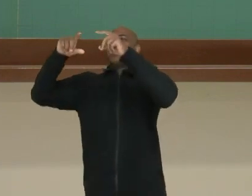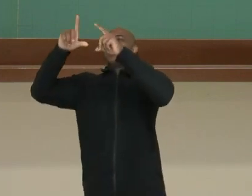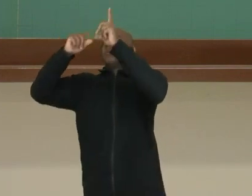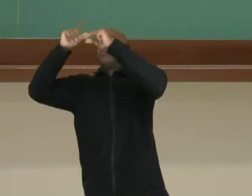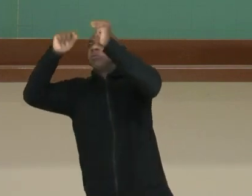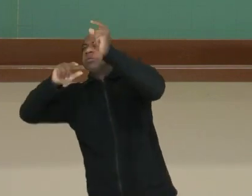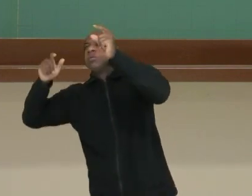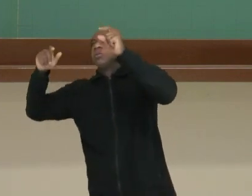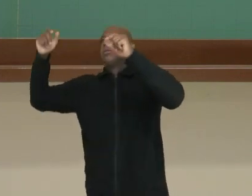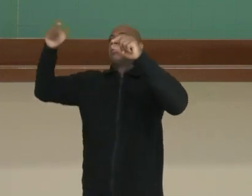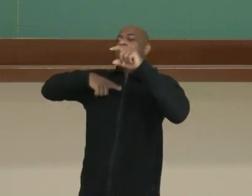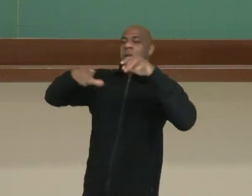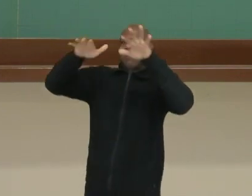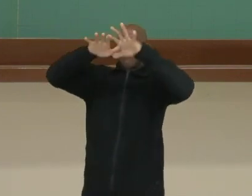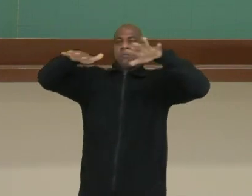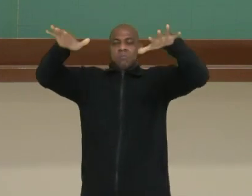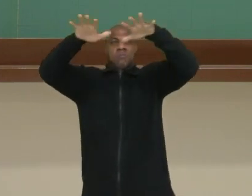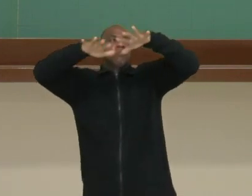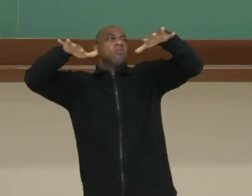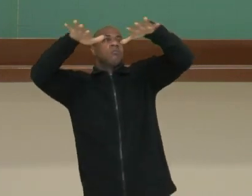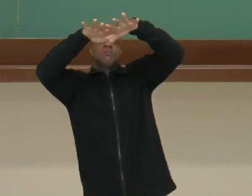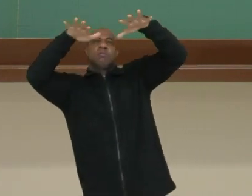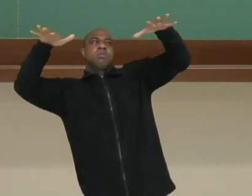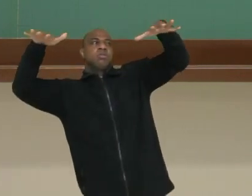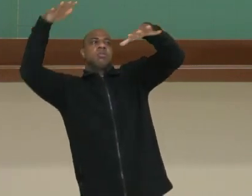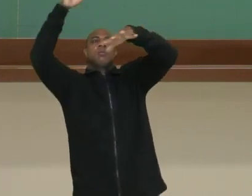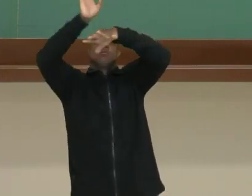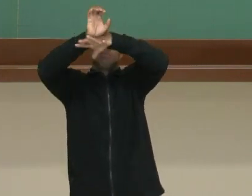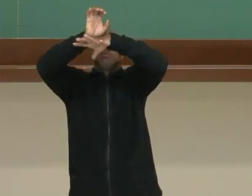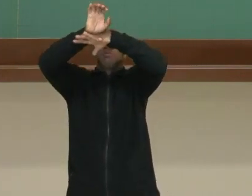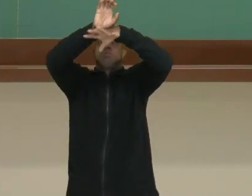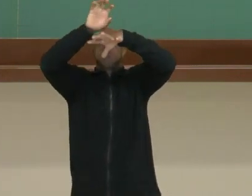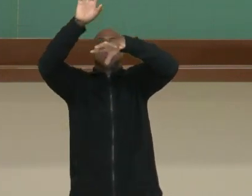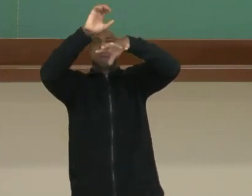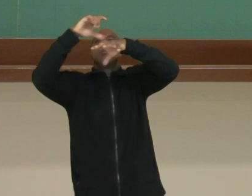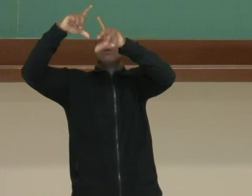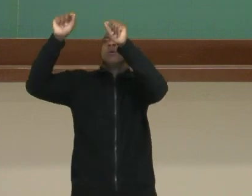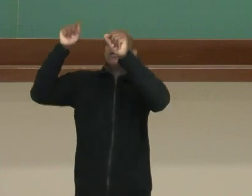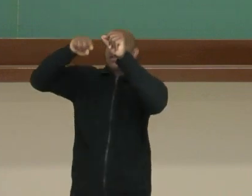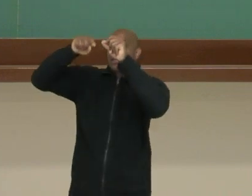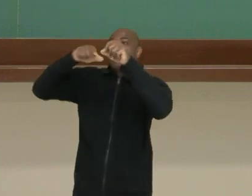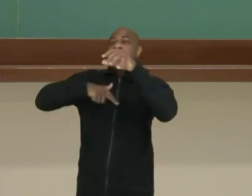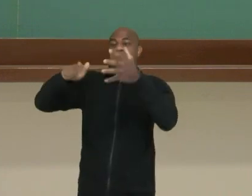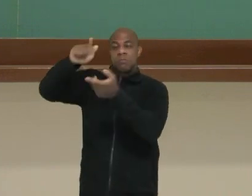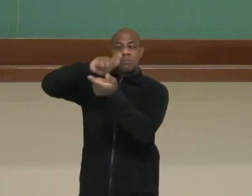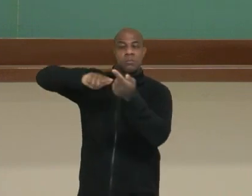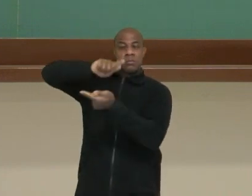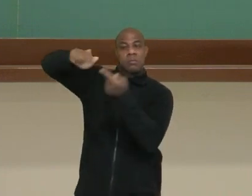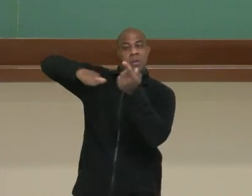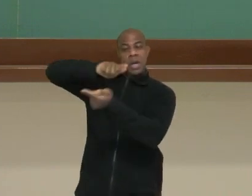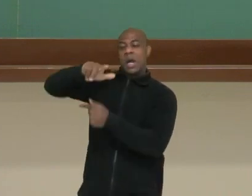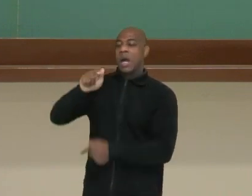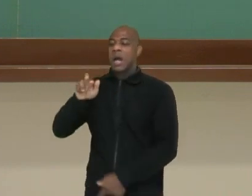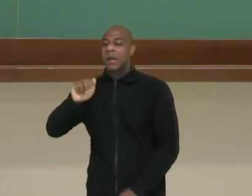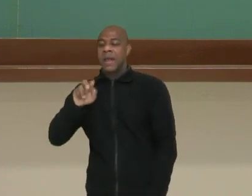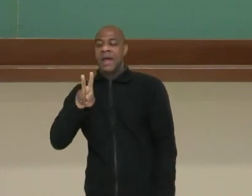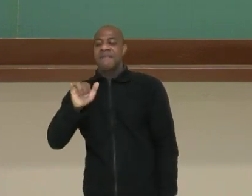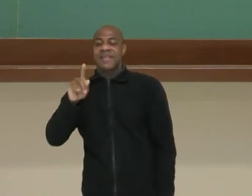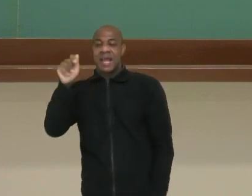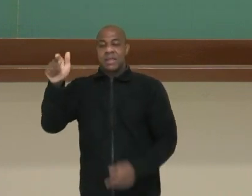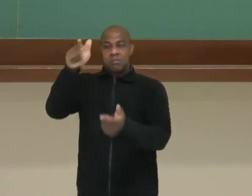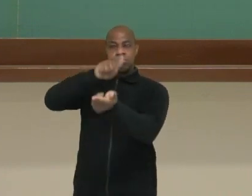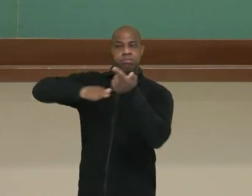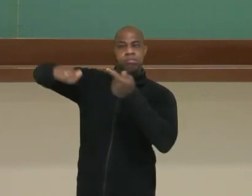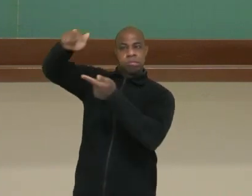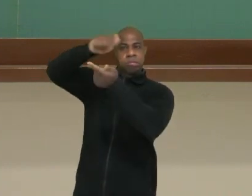e esse tecido ele deforma. E essa deformação nesse tecido é o que gera a gravidade. Então, se você, por exemplo, tirar